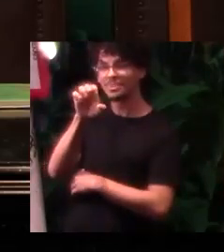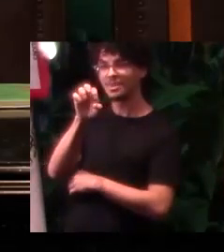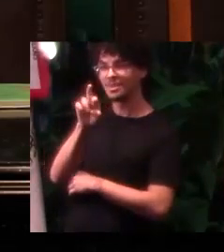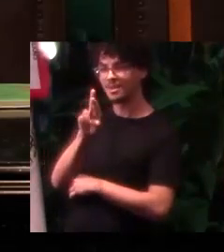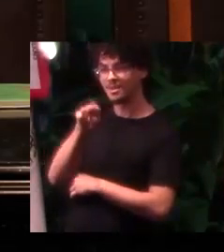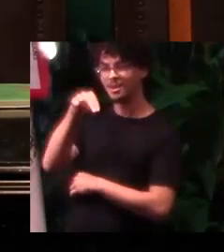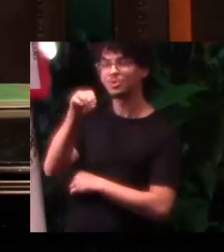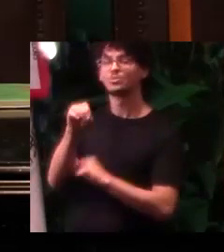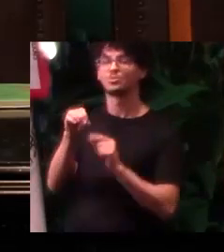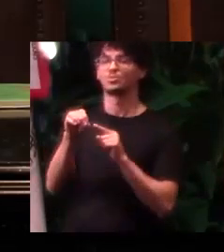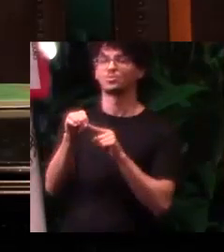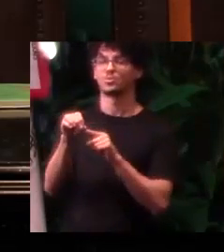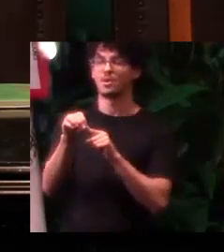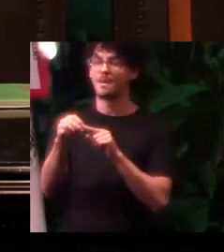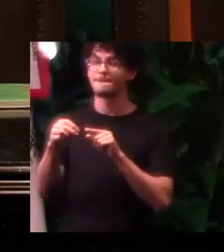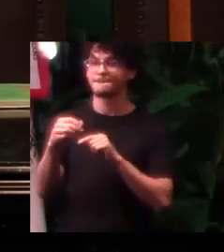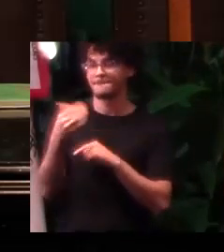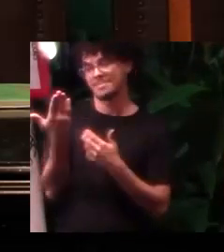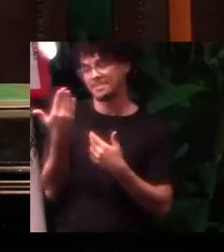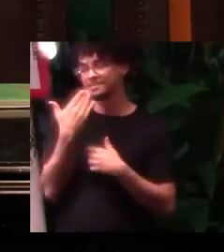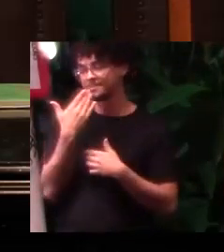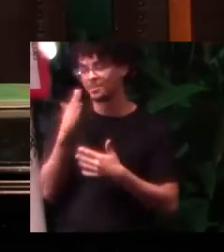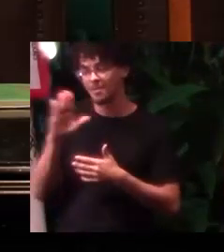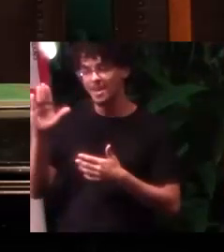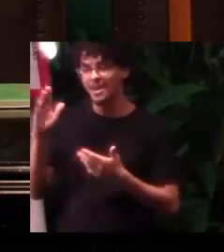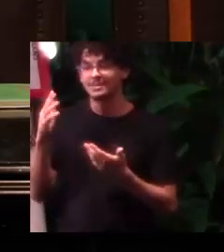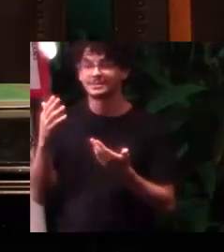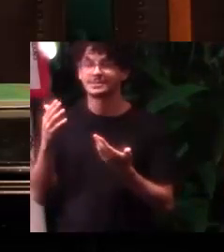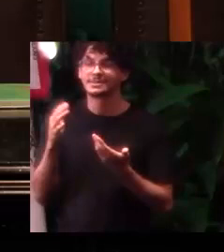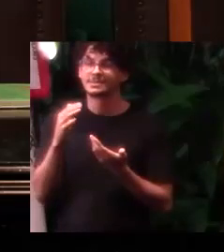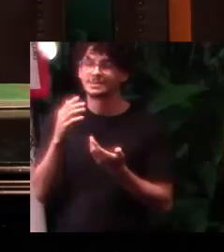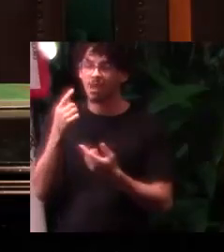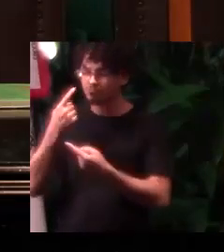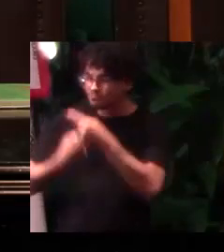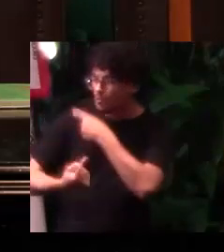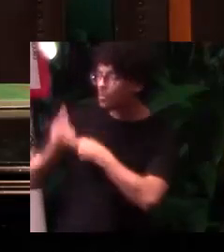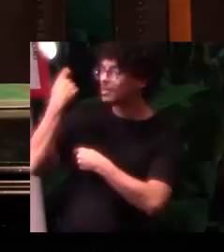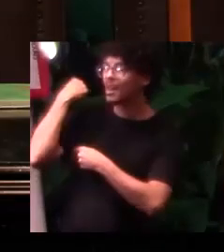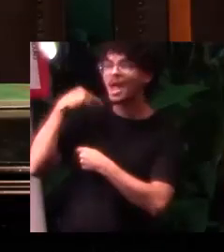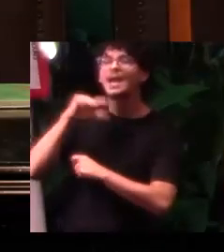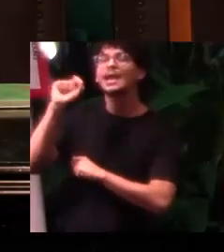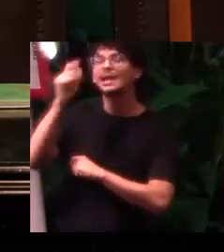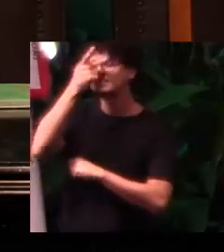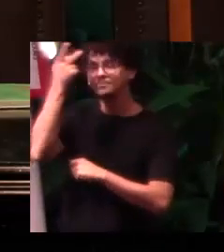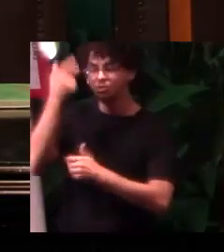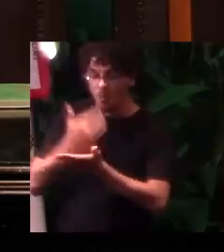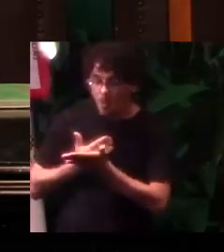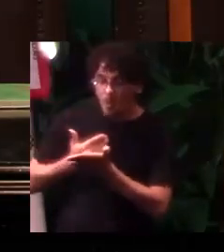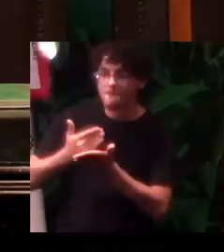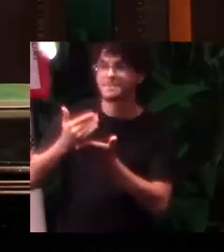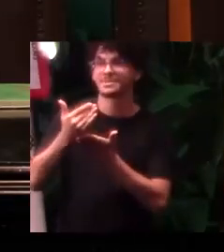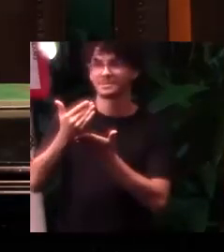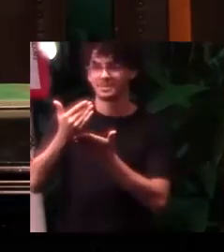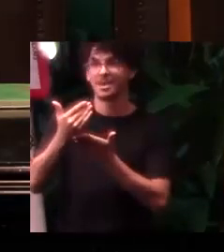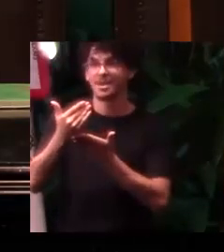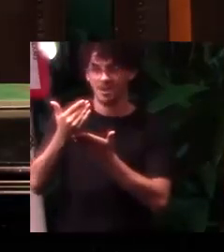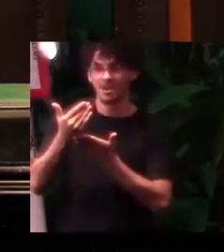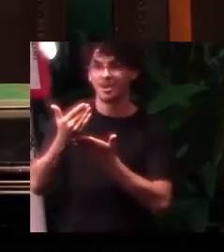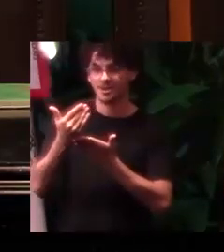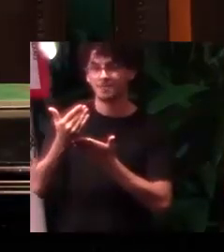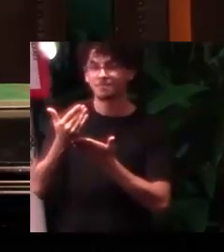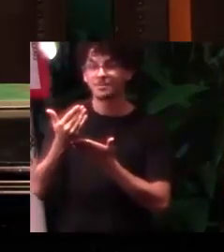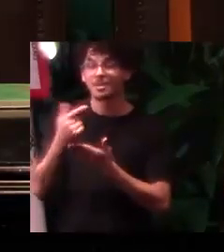a promessa, se pegarmos lá os precursores, não é, do pensamento jurídico moderno,